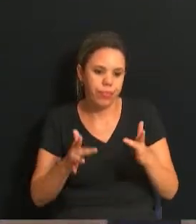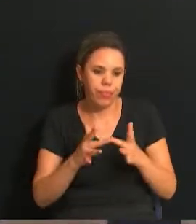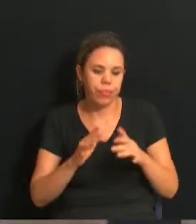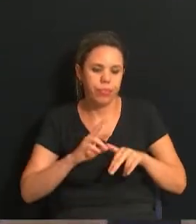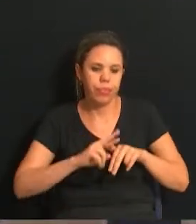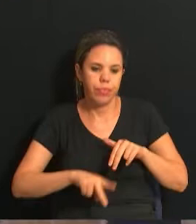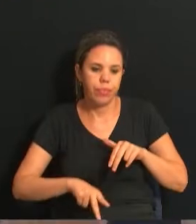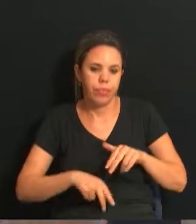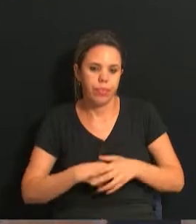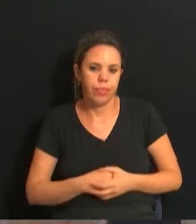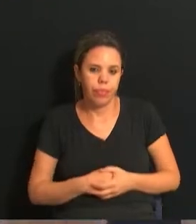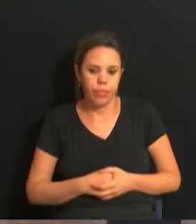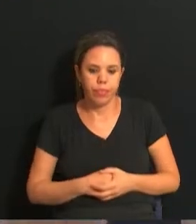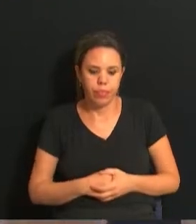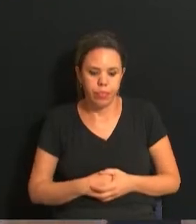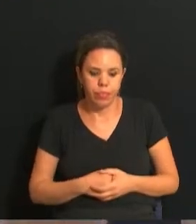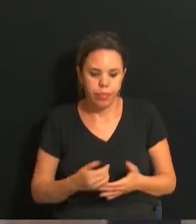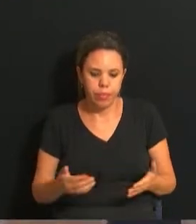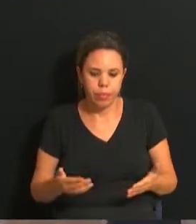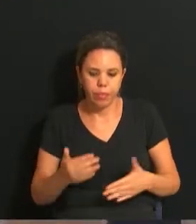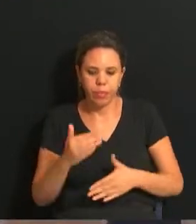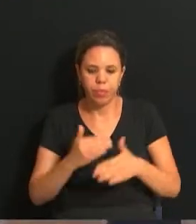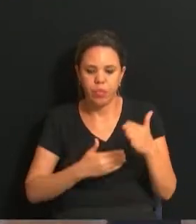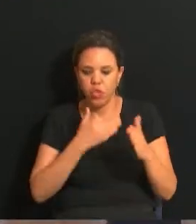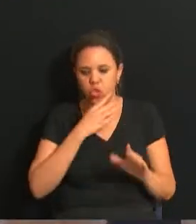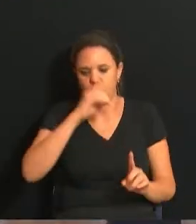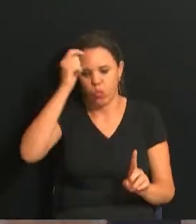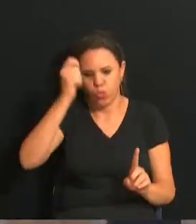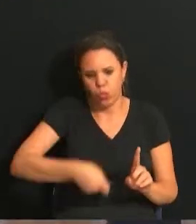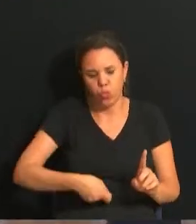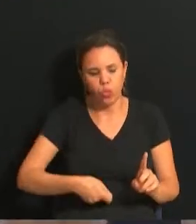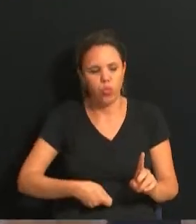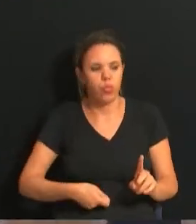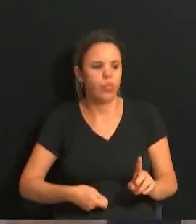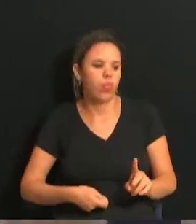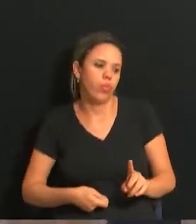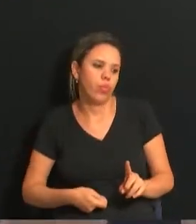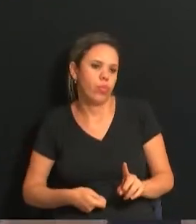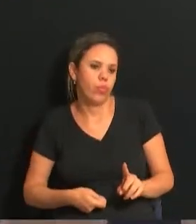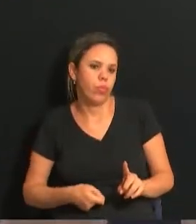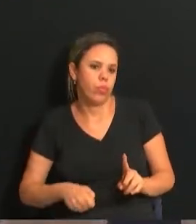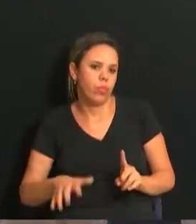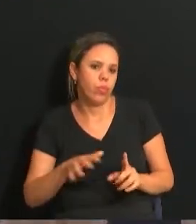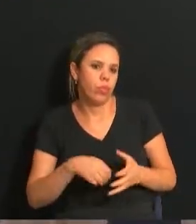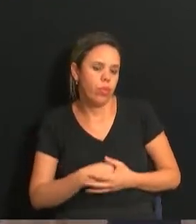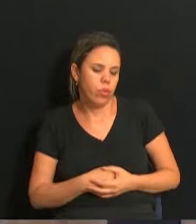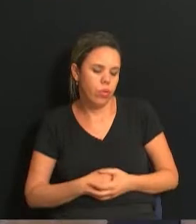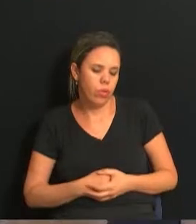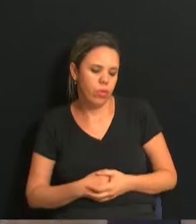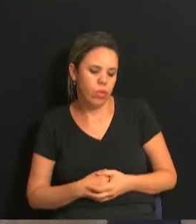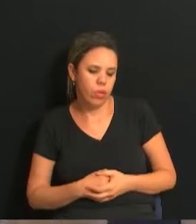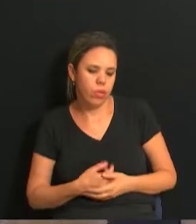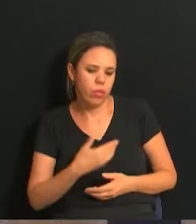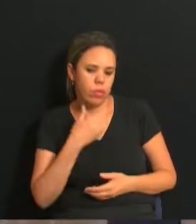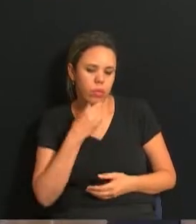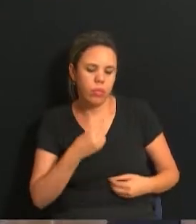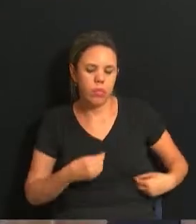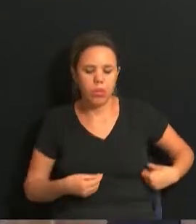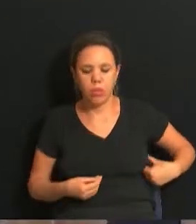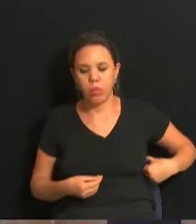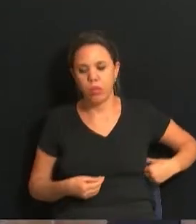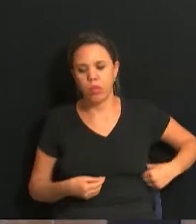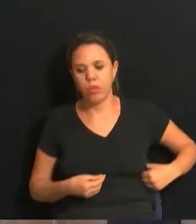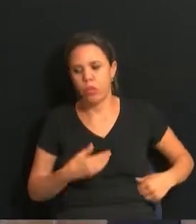gênero, dessa relação de desigualdade, do machismo que é construído na nossa sociedade, o qual o homem muitas vezes se sente como